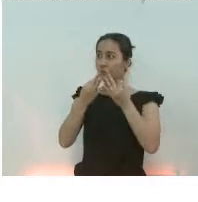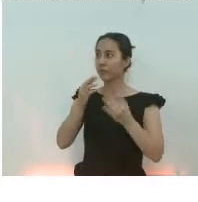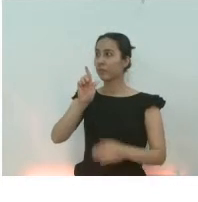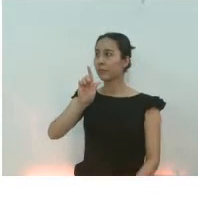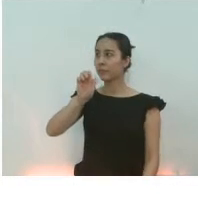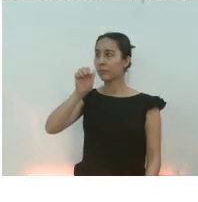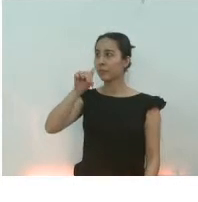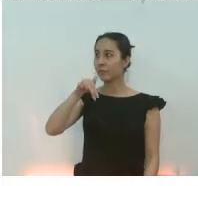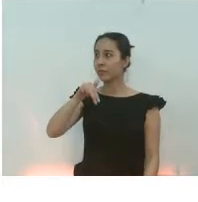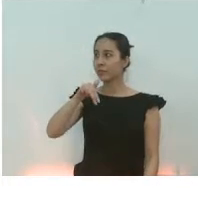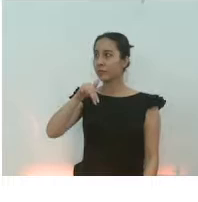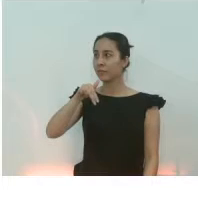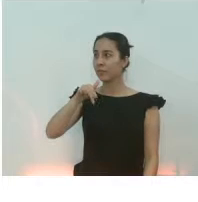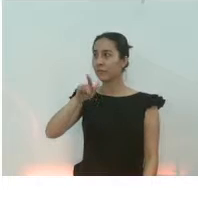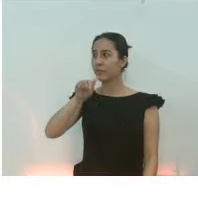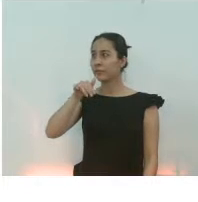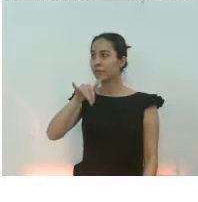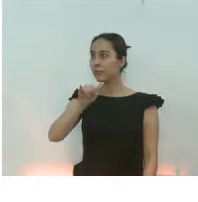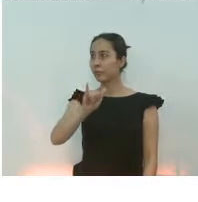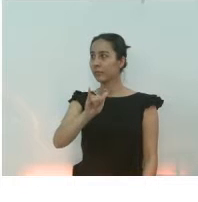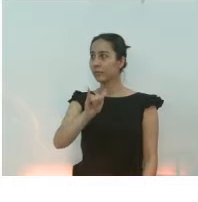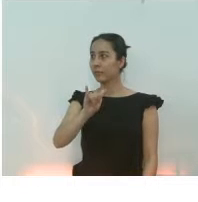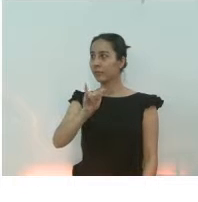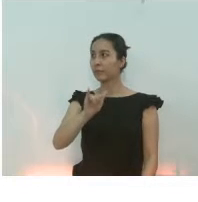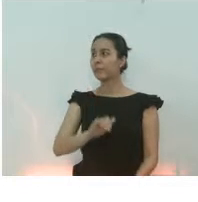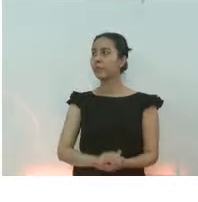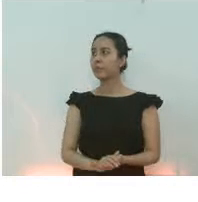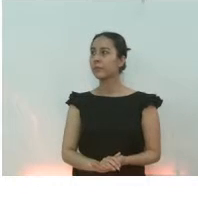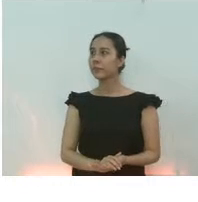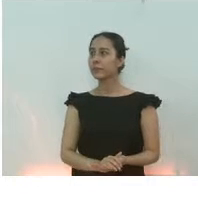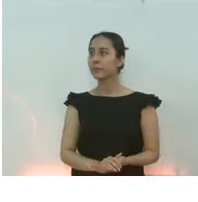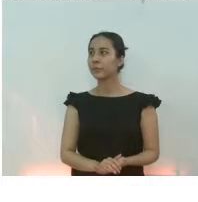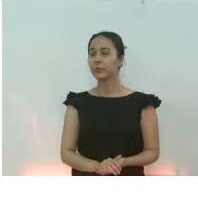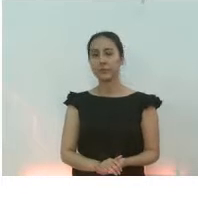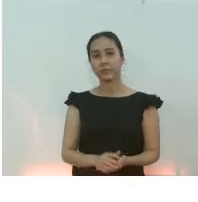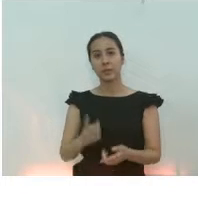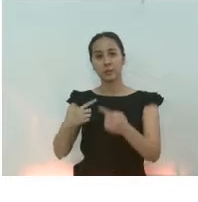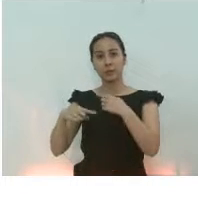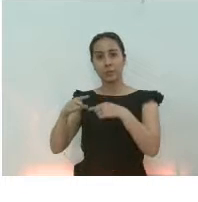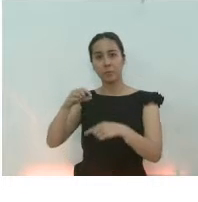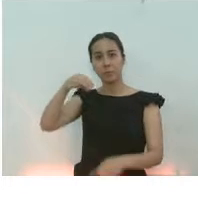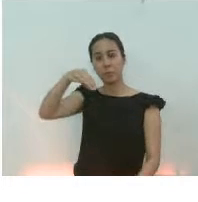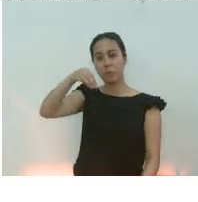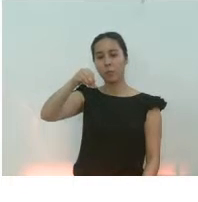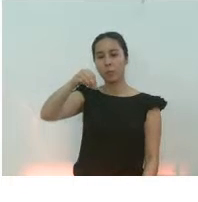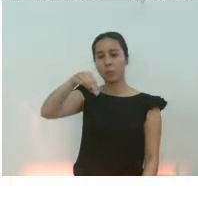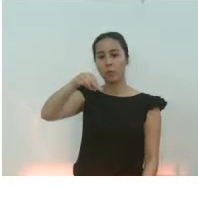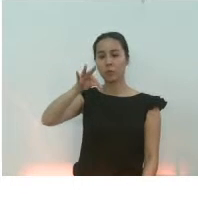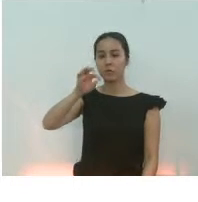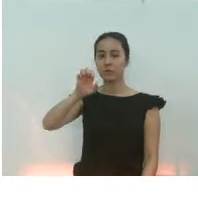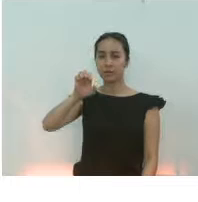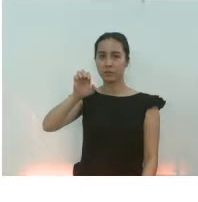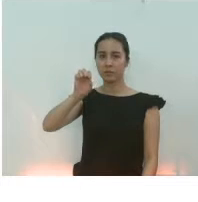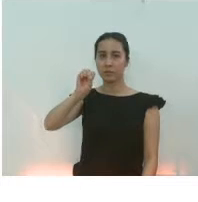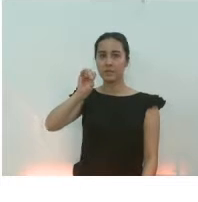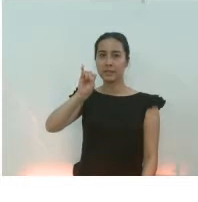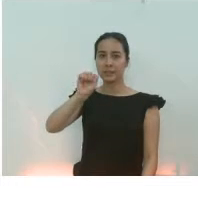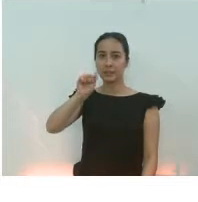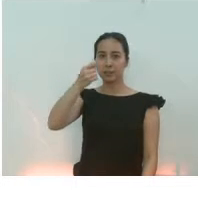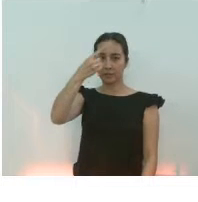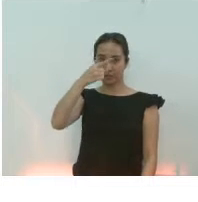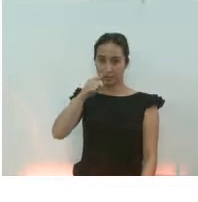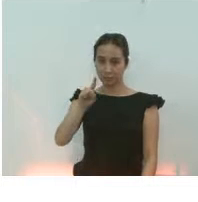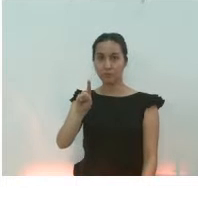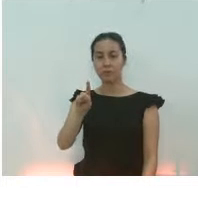província de emília romanha na itália até monte sião minas gerais brasil praticamente o caminho trilhado